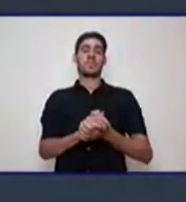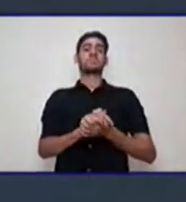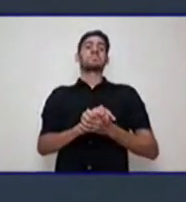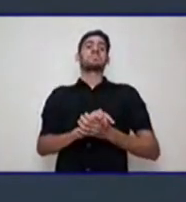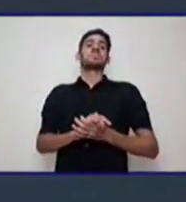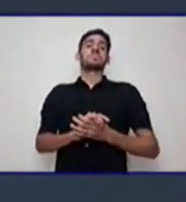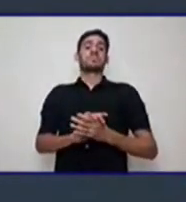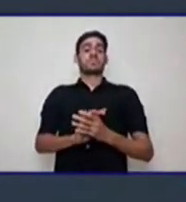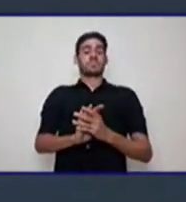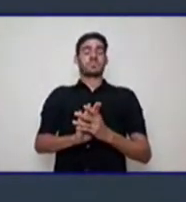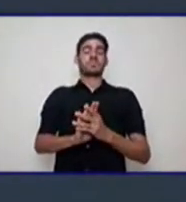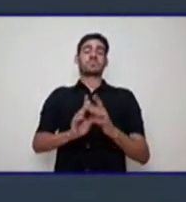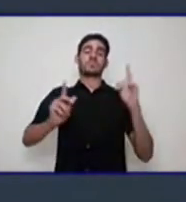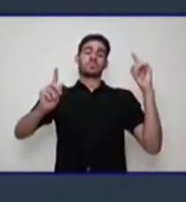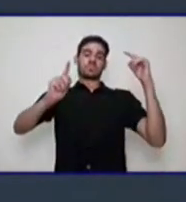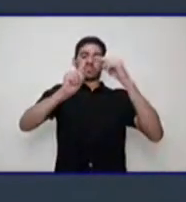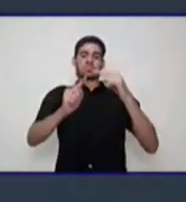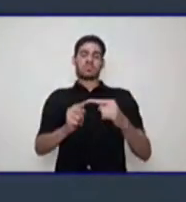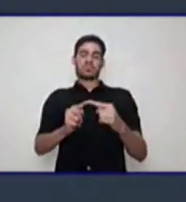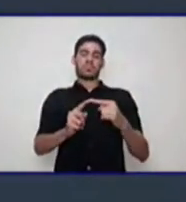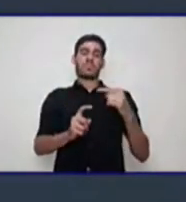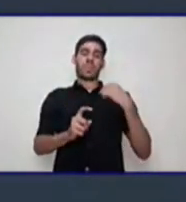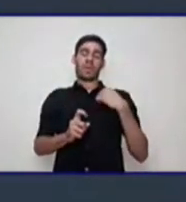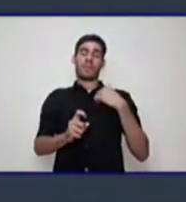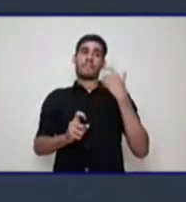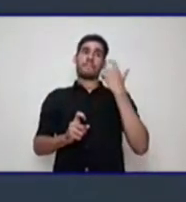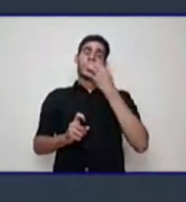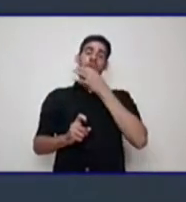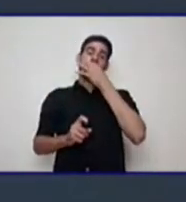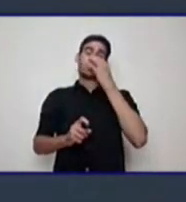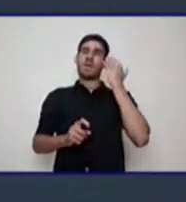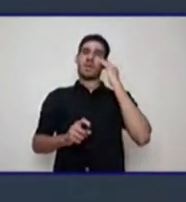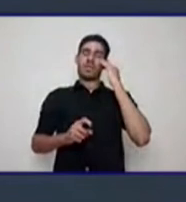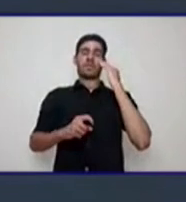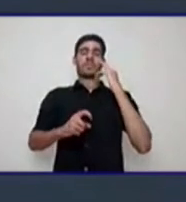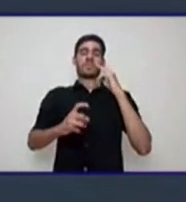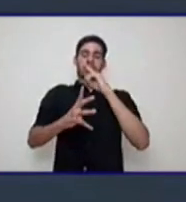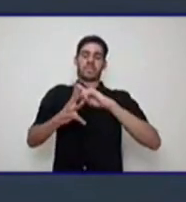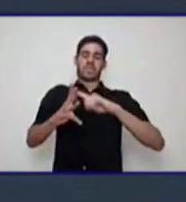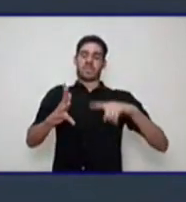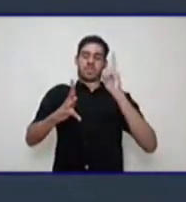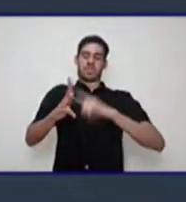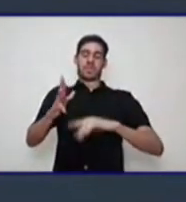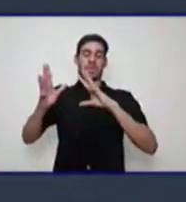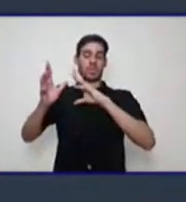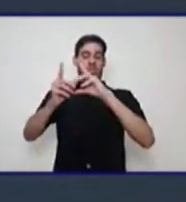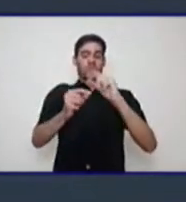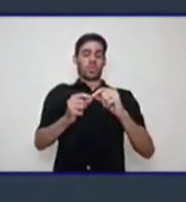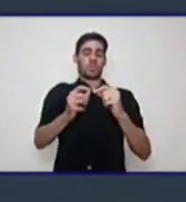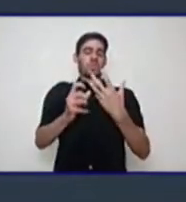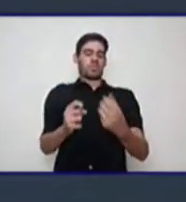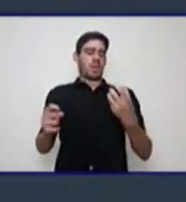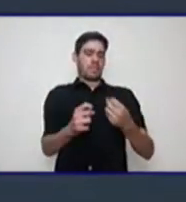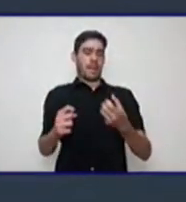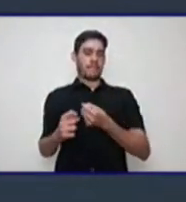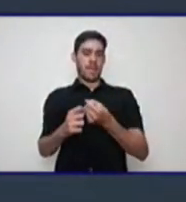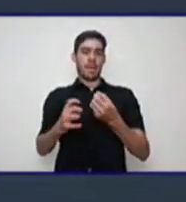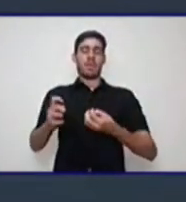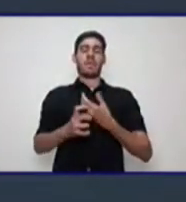por simetria, no meu modo de ver, aniquila toda a aderência entre